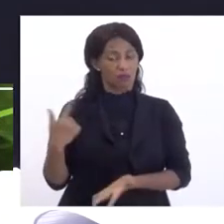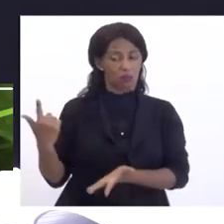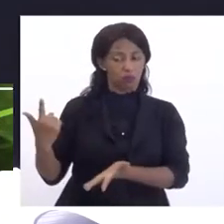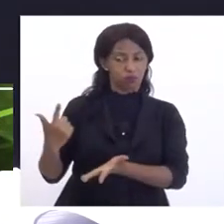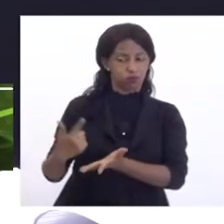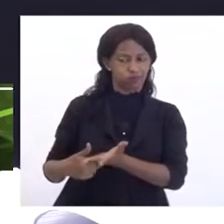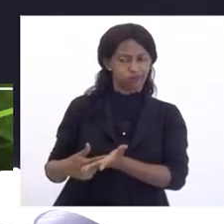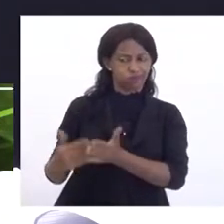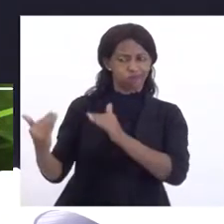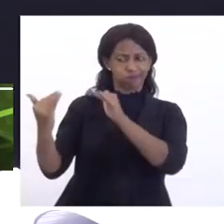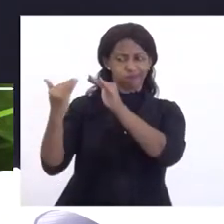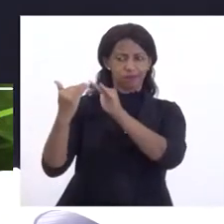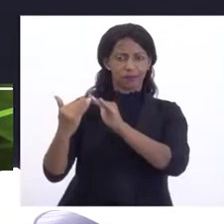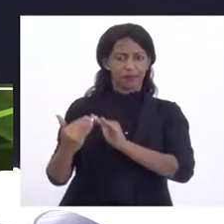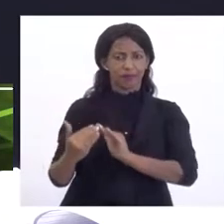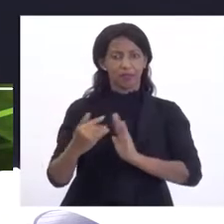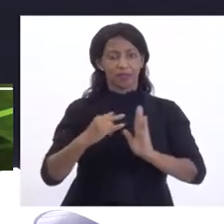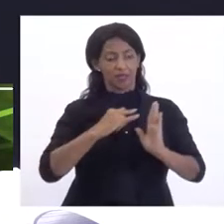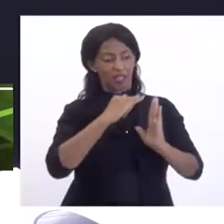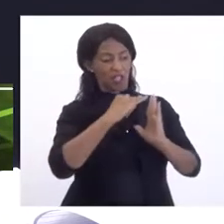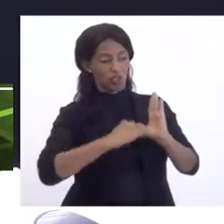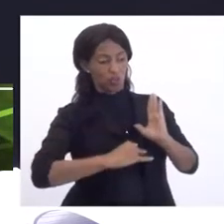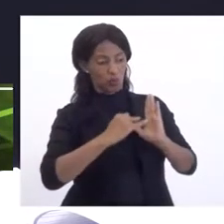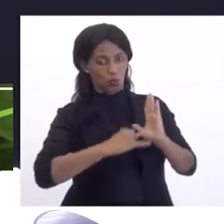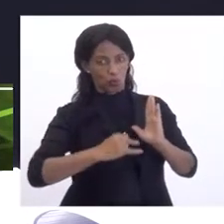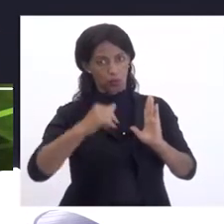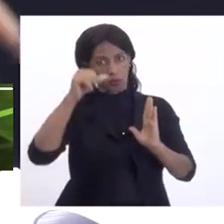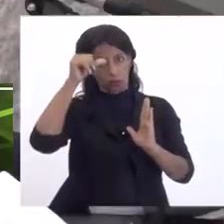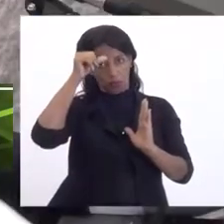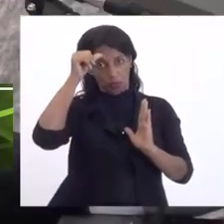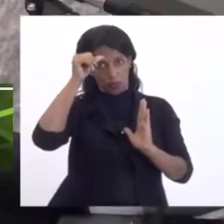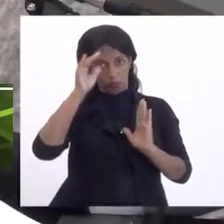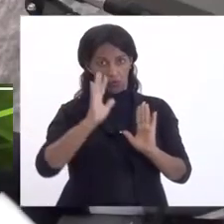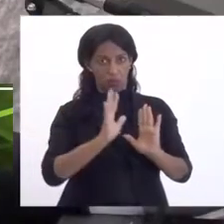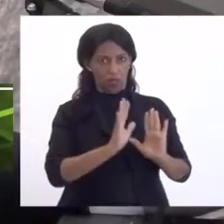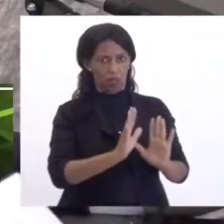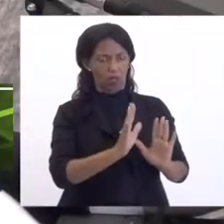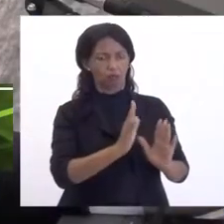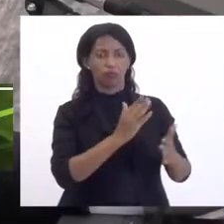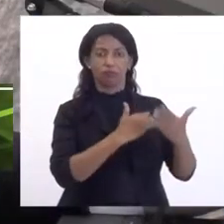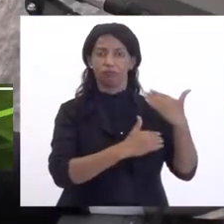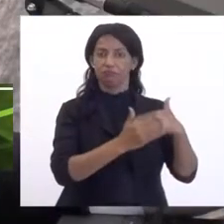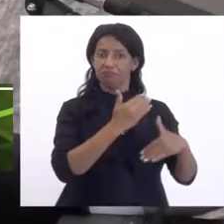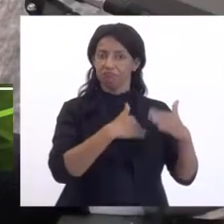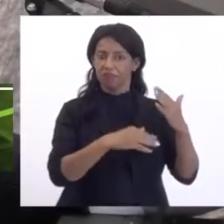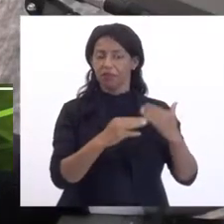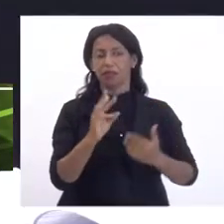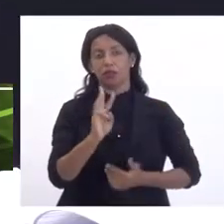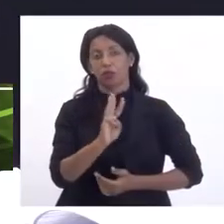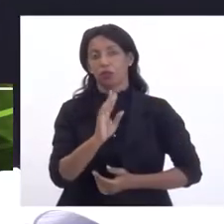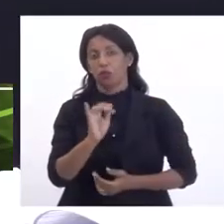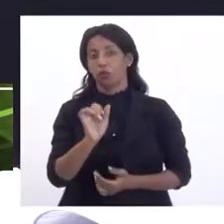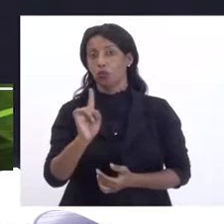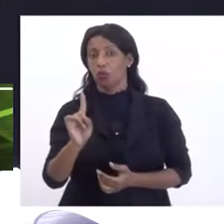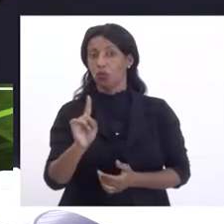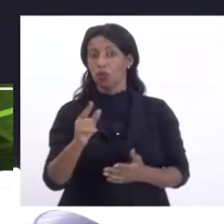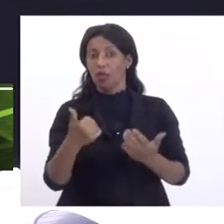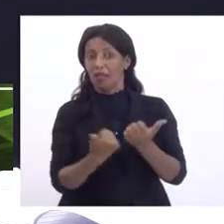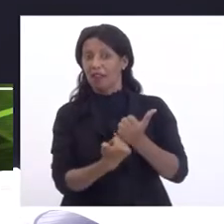ele, que as contas do Cláudio Castro, na época do Wilson Witz, ele era